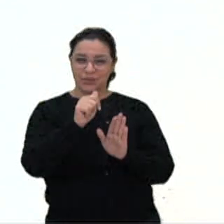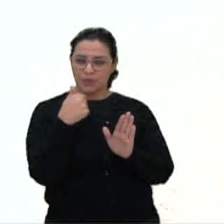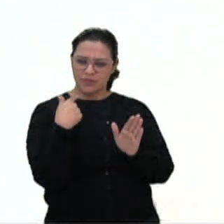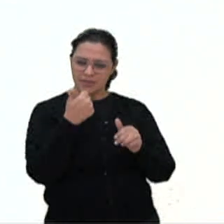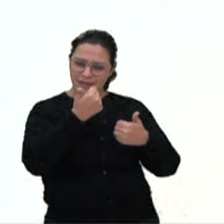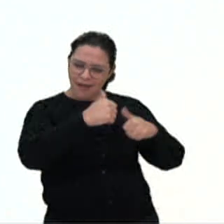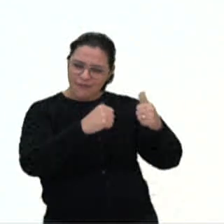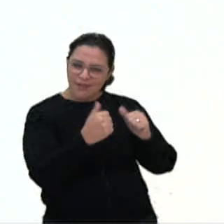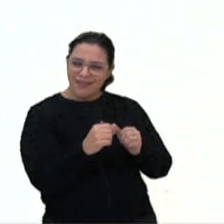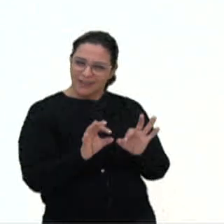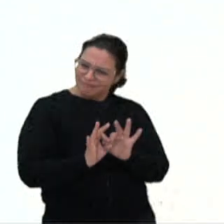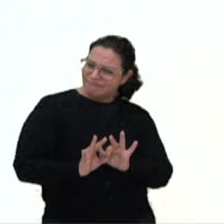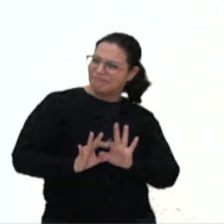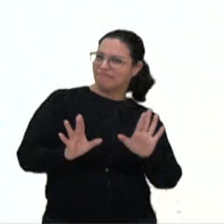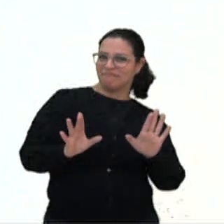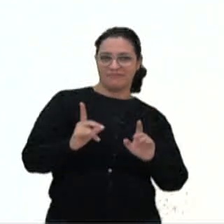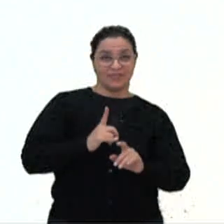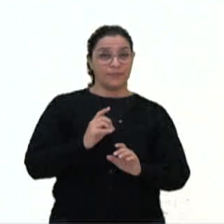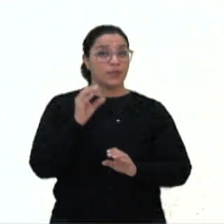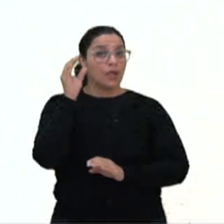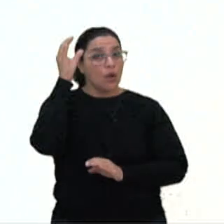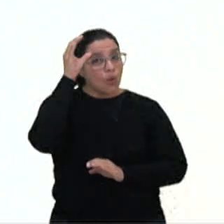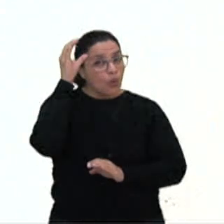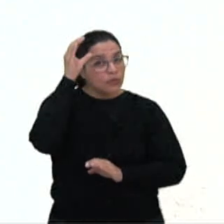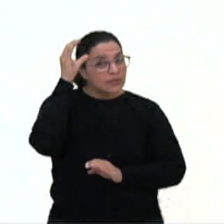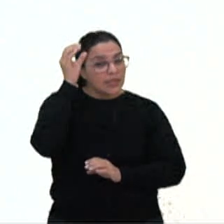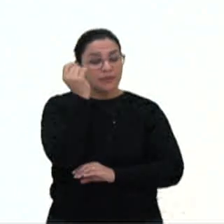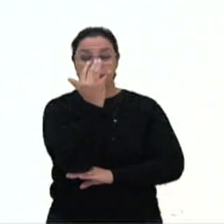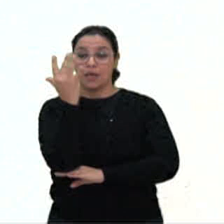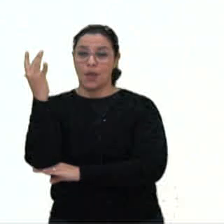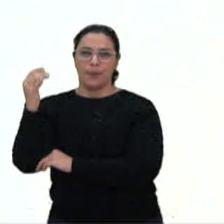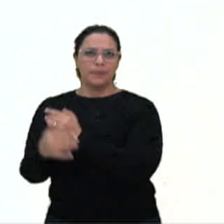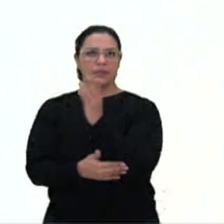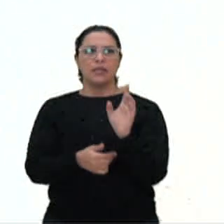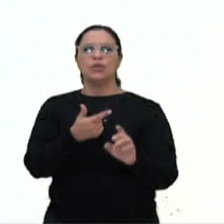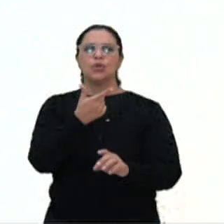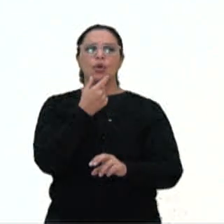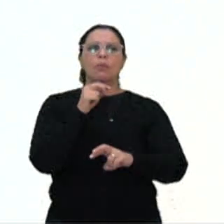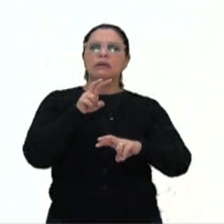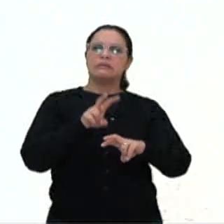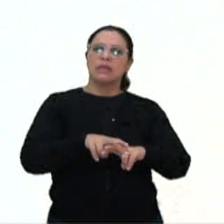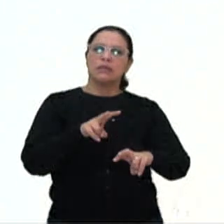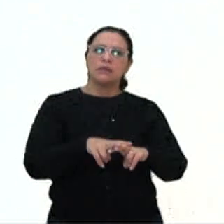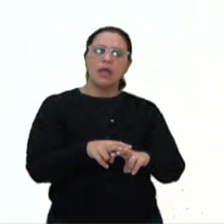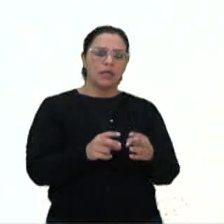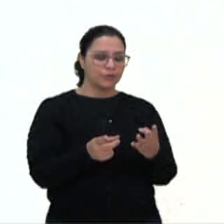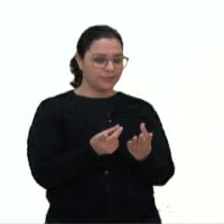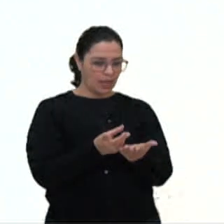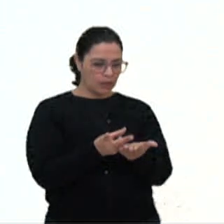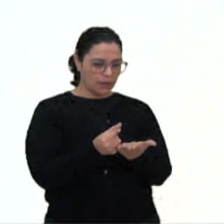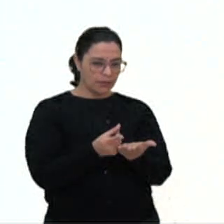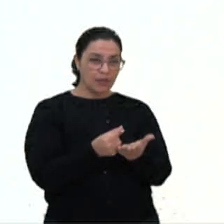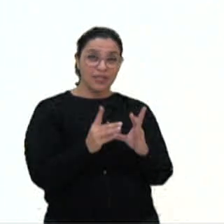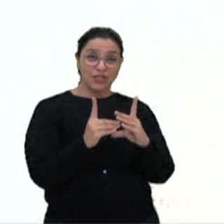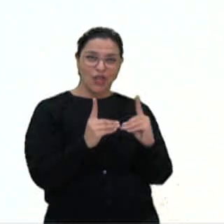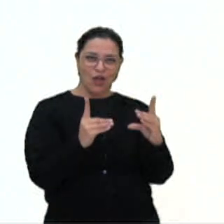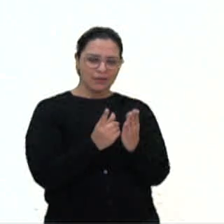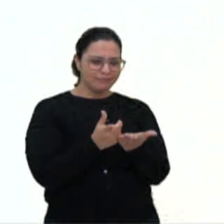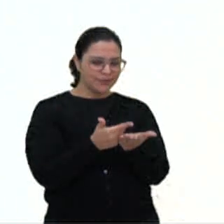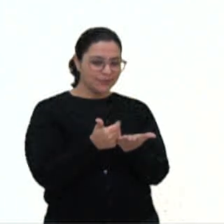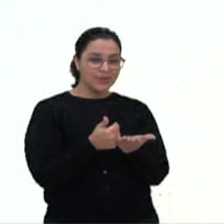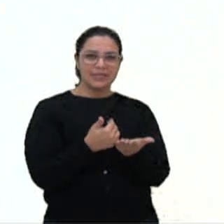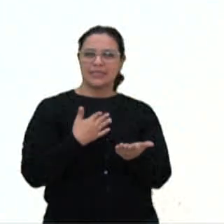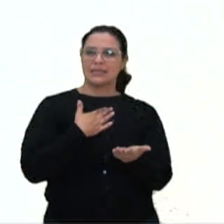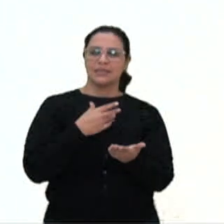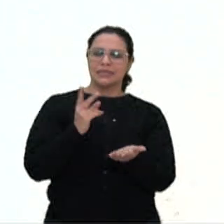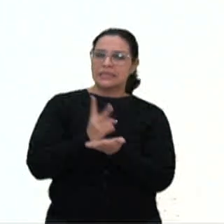analisarem à vontade. Consciência ambiental. E aí o senhorzinho sentadinho ali, contando os dólares, eu sempre gostei do